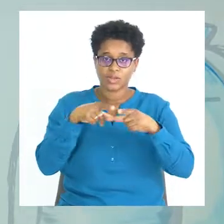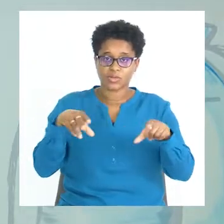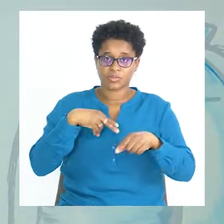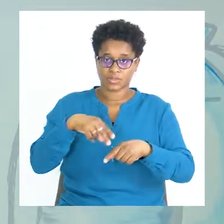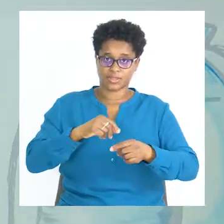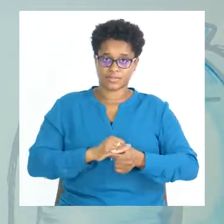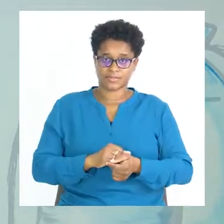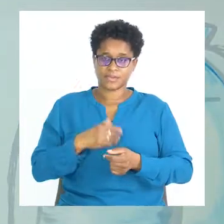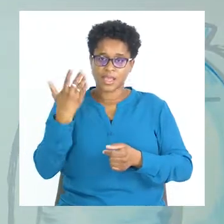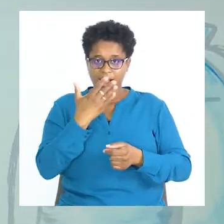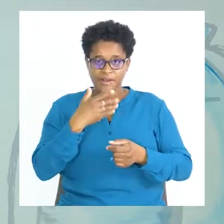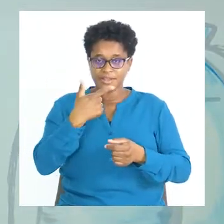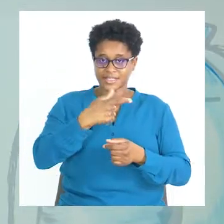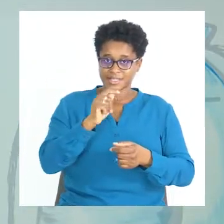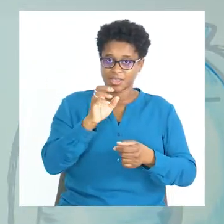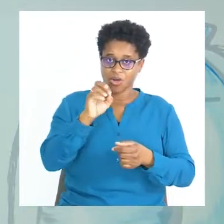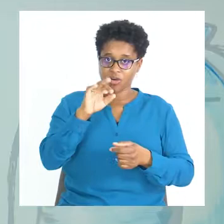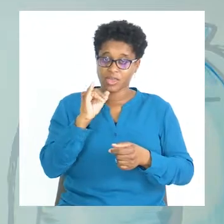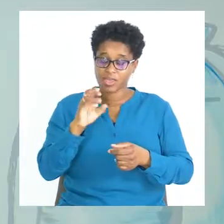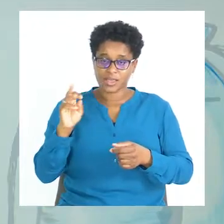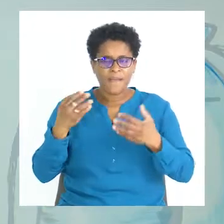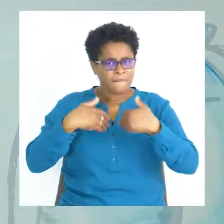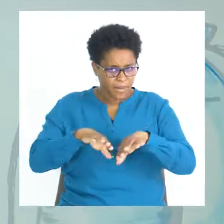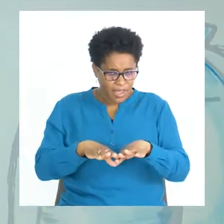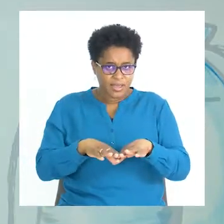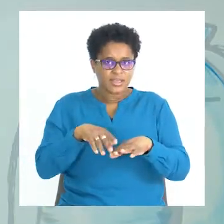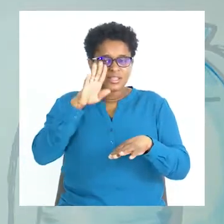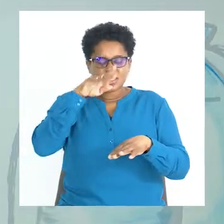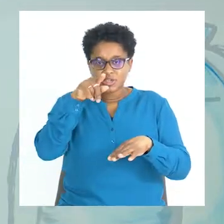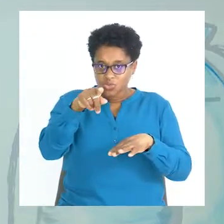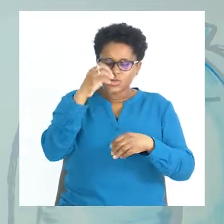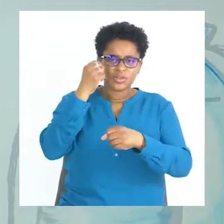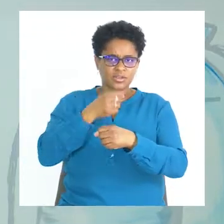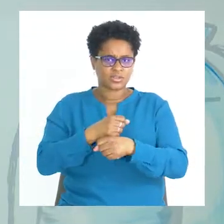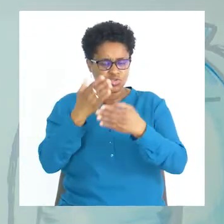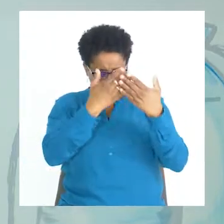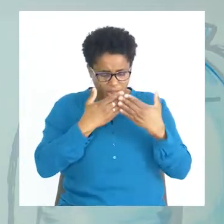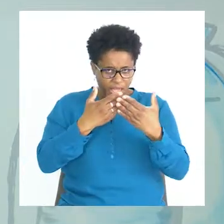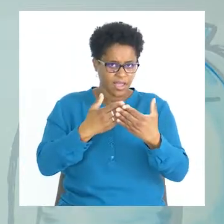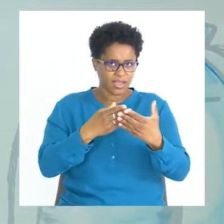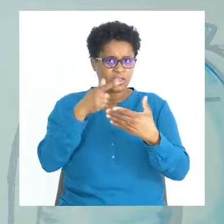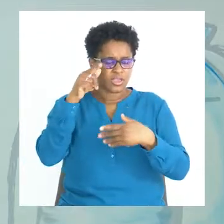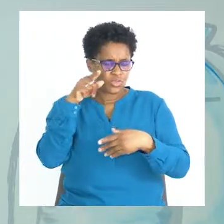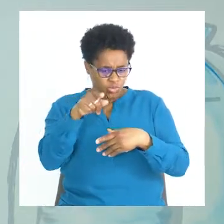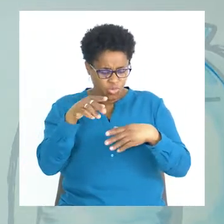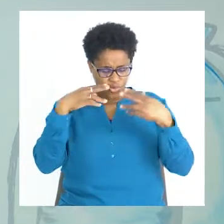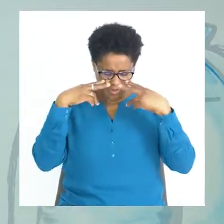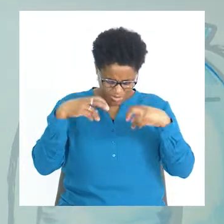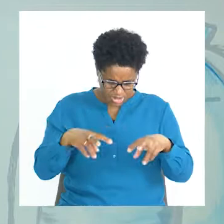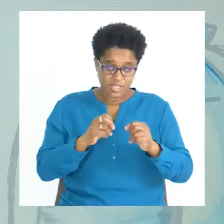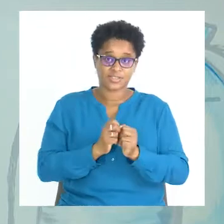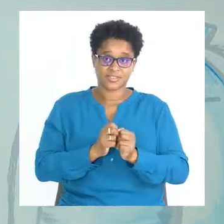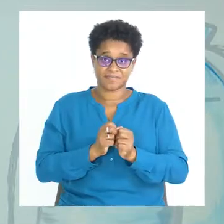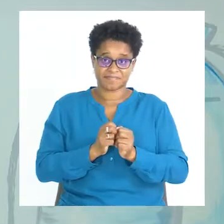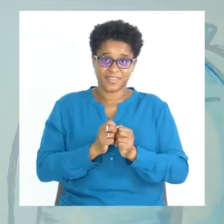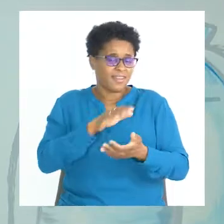aula da língua portuguesa. São aulas teóricas, mas que se tu aplicares, se tu pesquisares